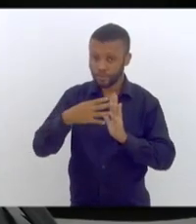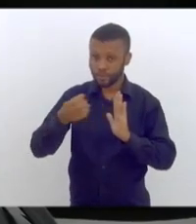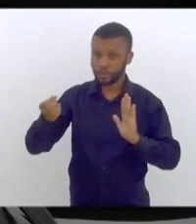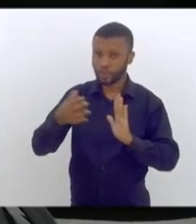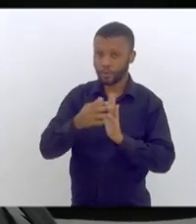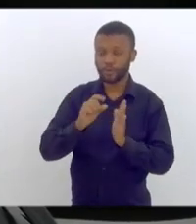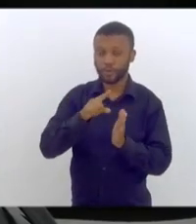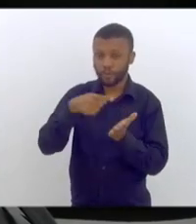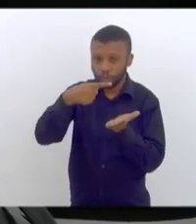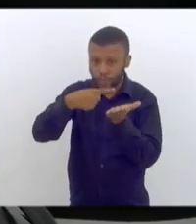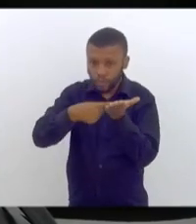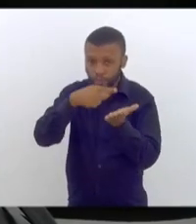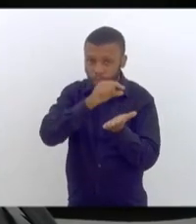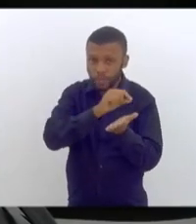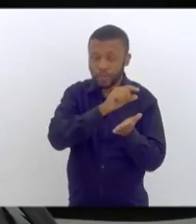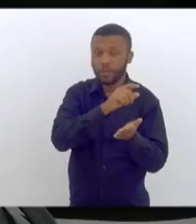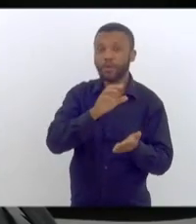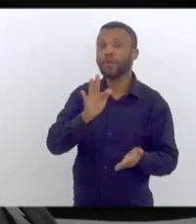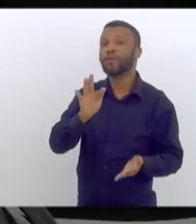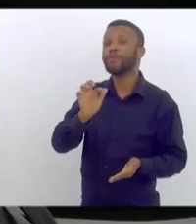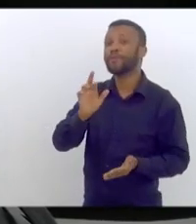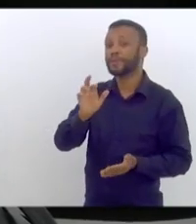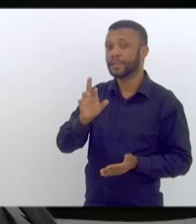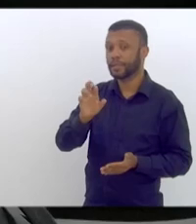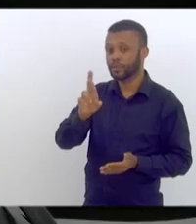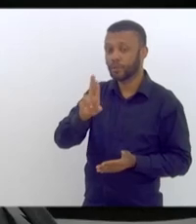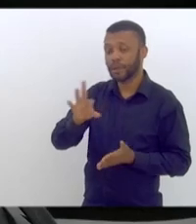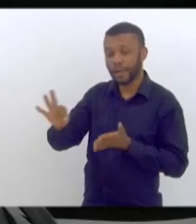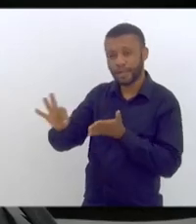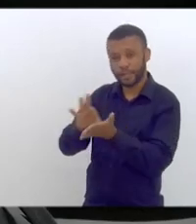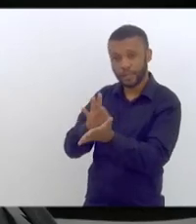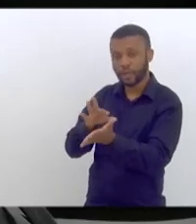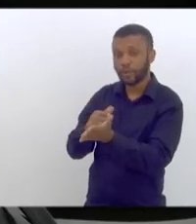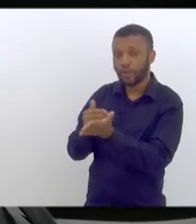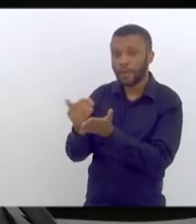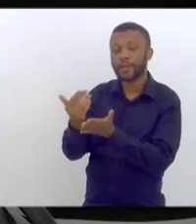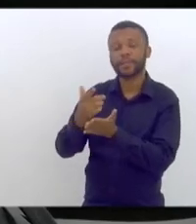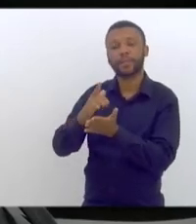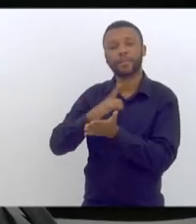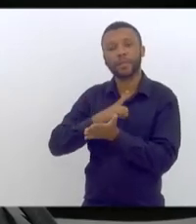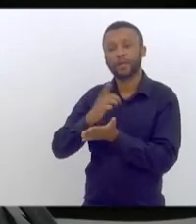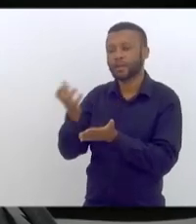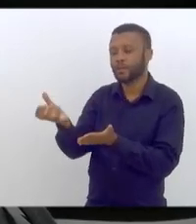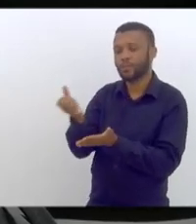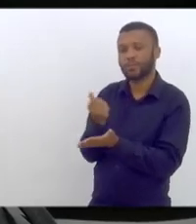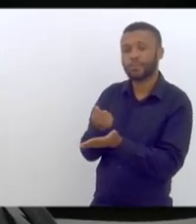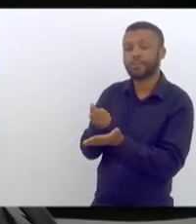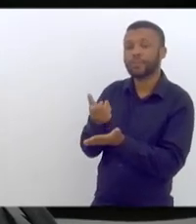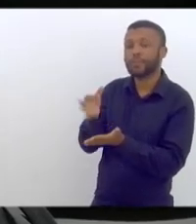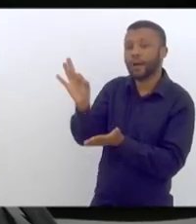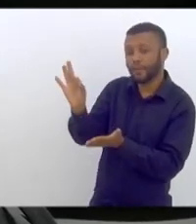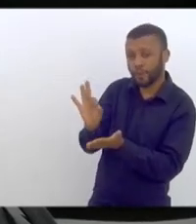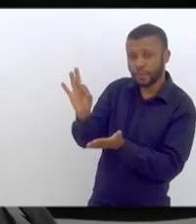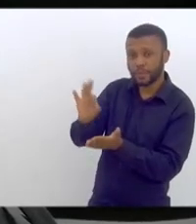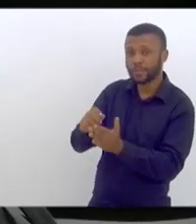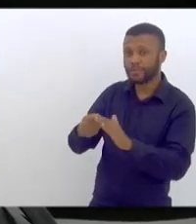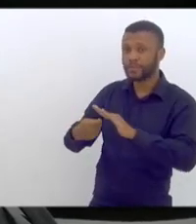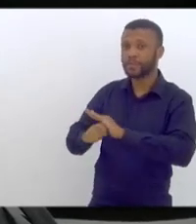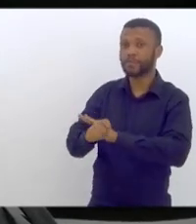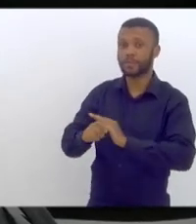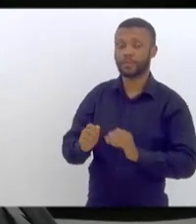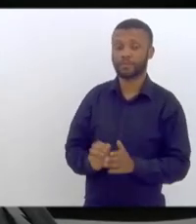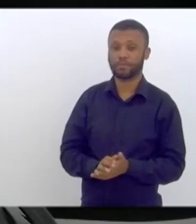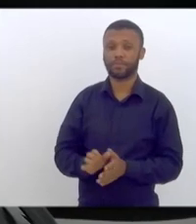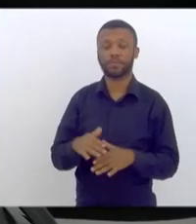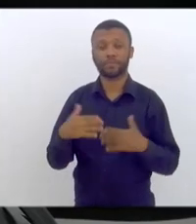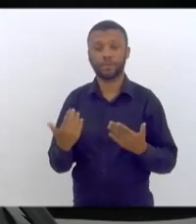que o fornecedor correspondente ele assina e ele passa a operar com aquela com aquela linha de financiamento também então aqui a adição